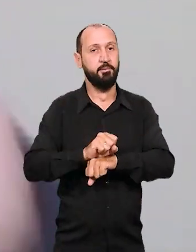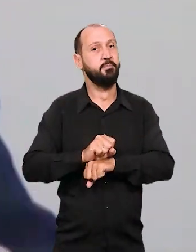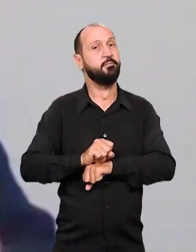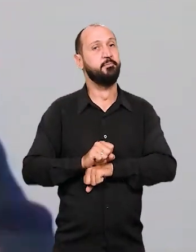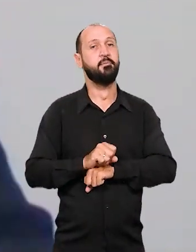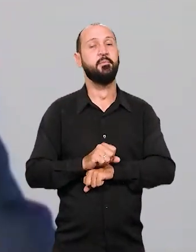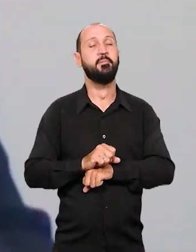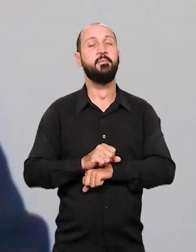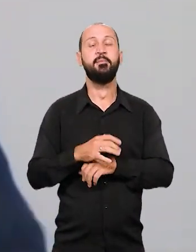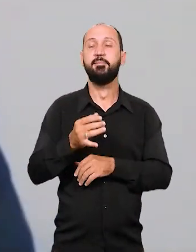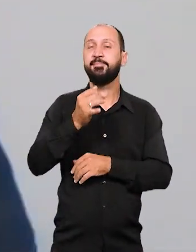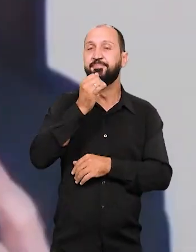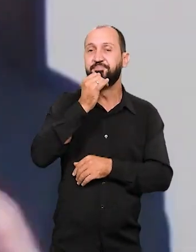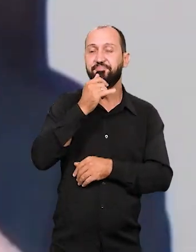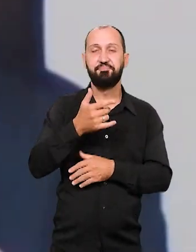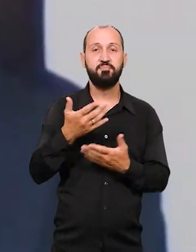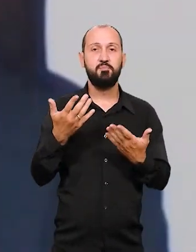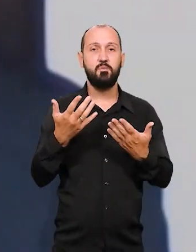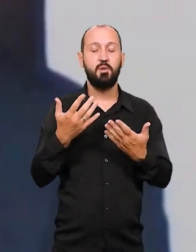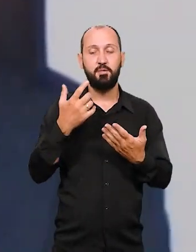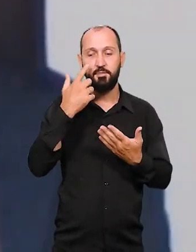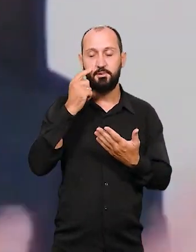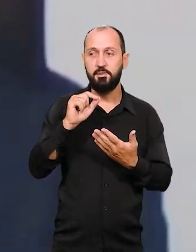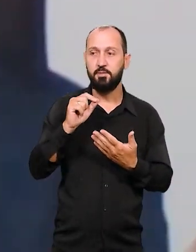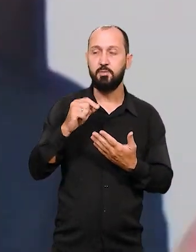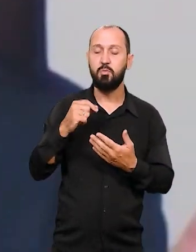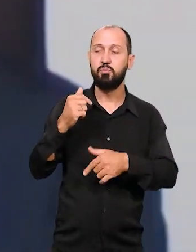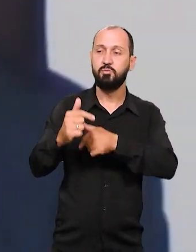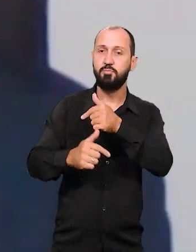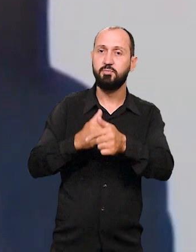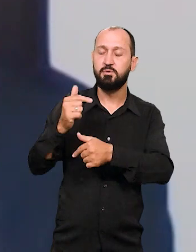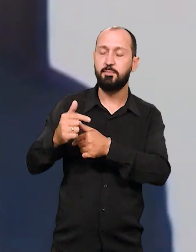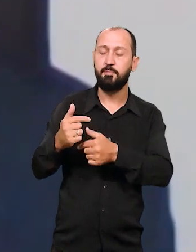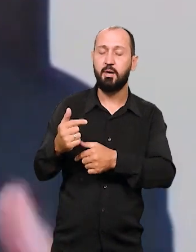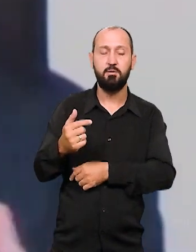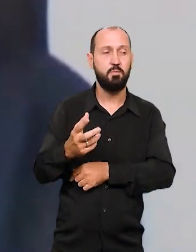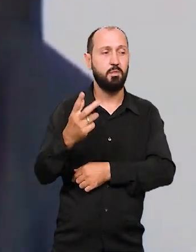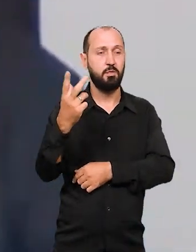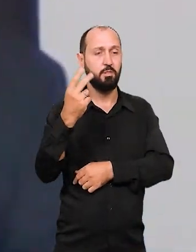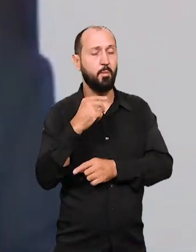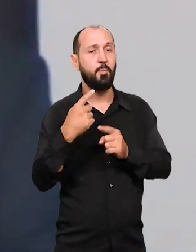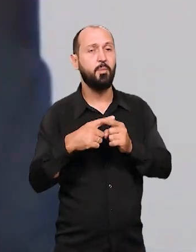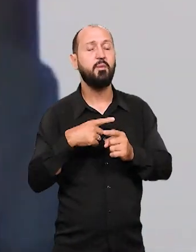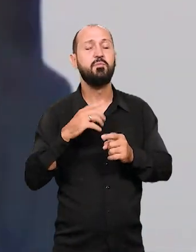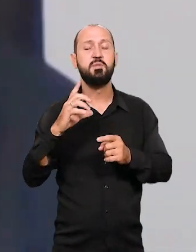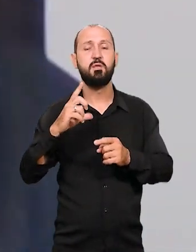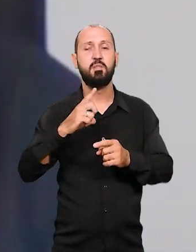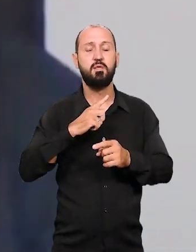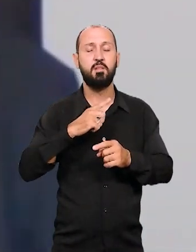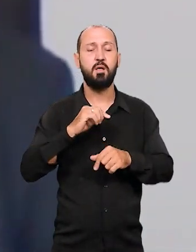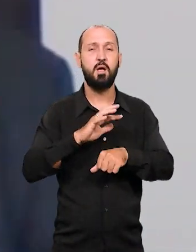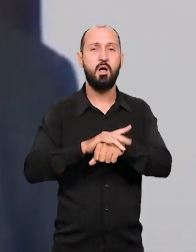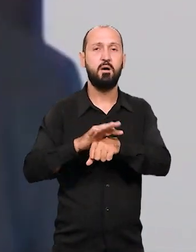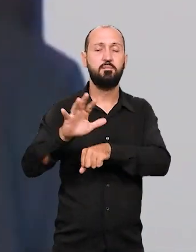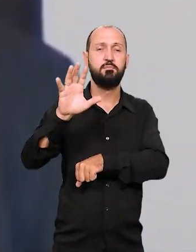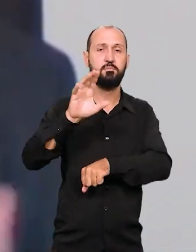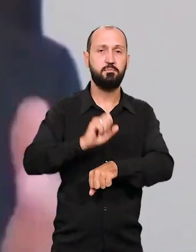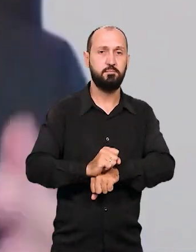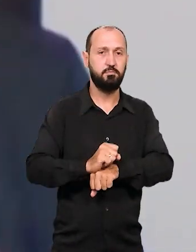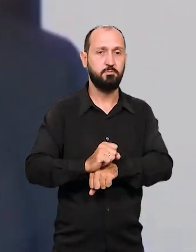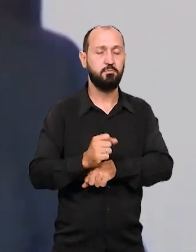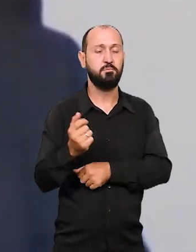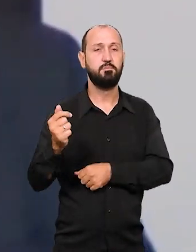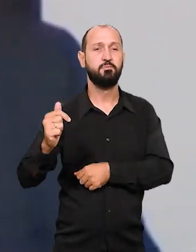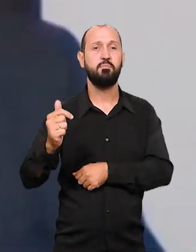da imunodeficiência humana, o HIV. Por exemplo, a negativa de um emprego por conta da sorologia positiva para o